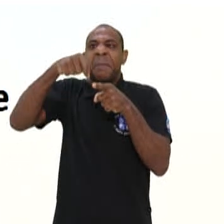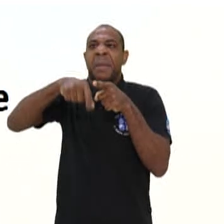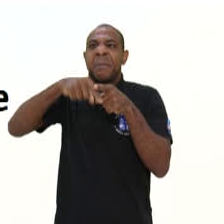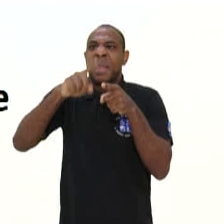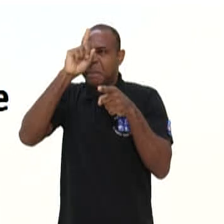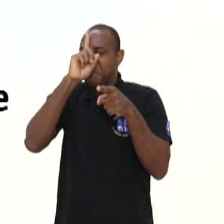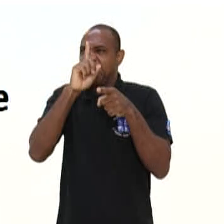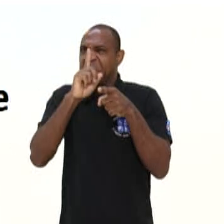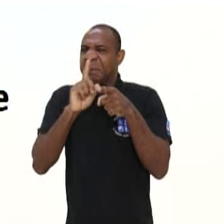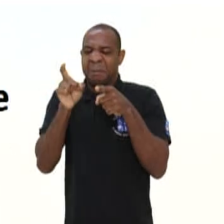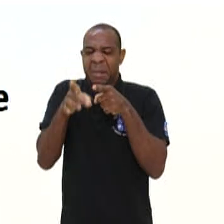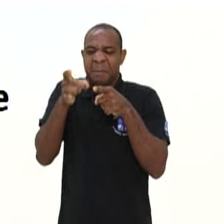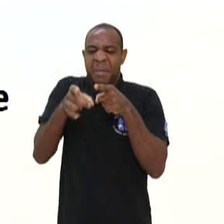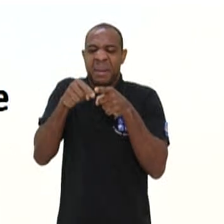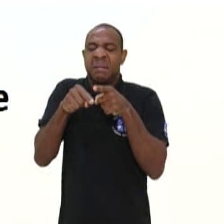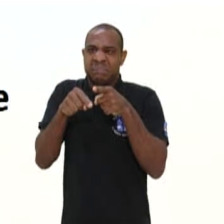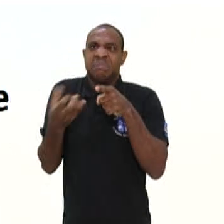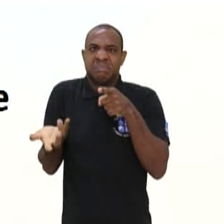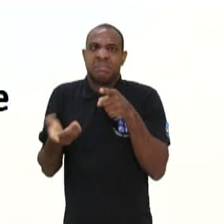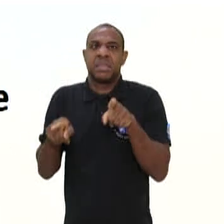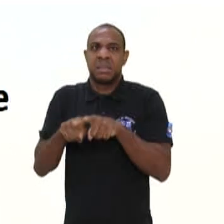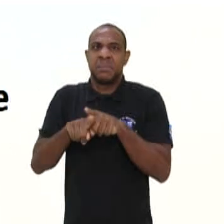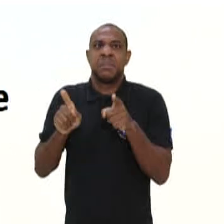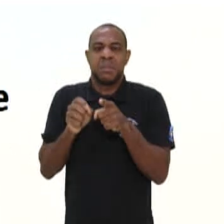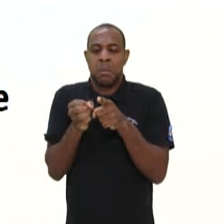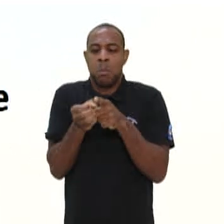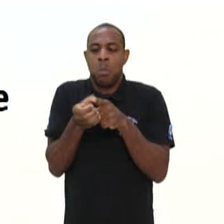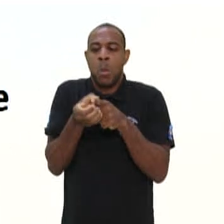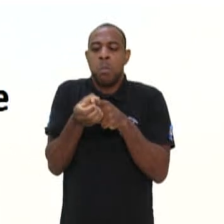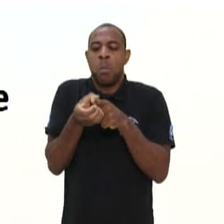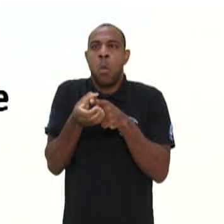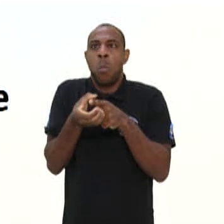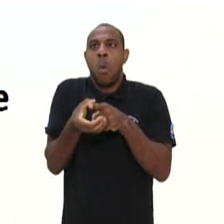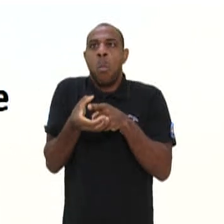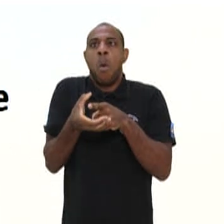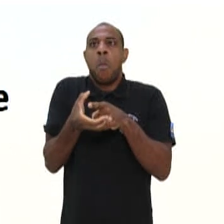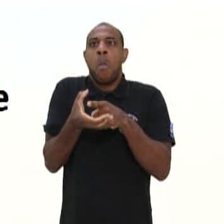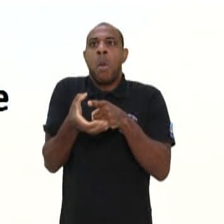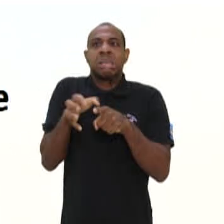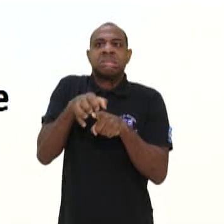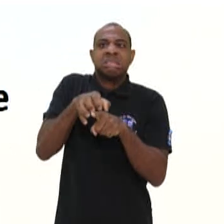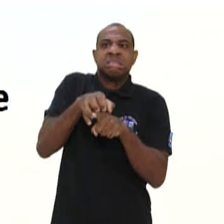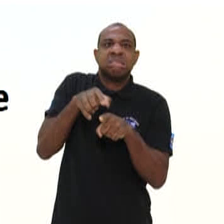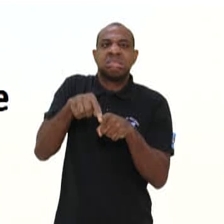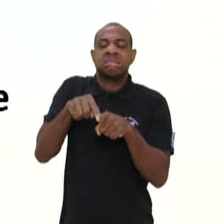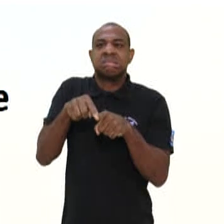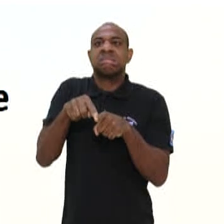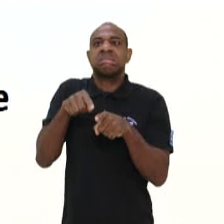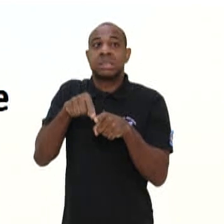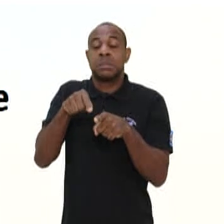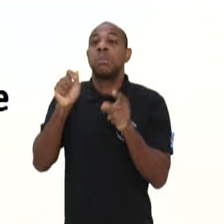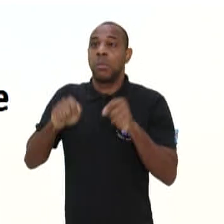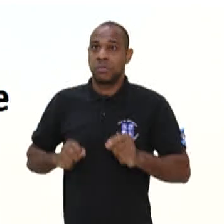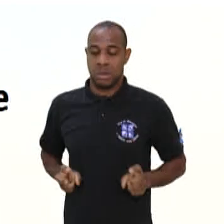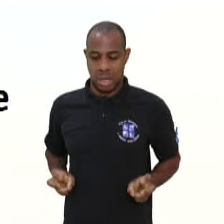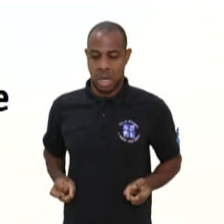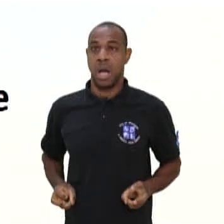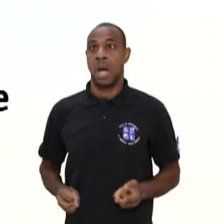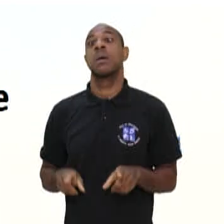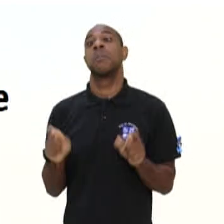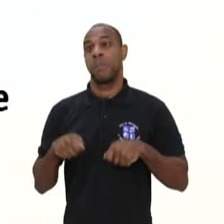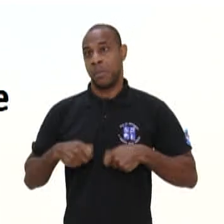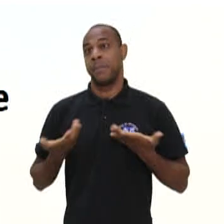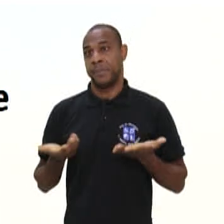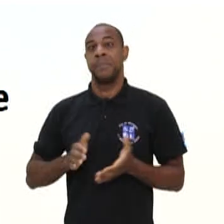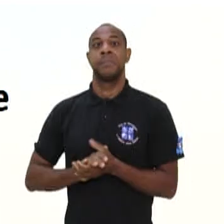urologista Aguinaldo Nardi. Ao se acumular, ela pode gerar um processo inflamatório local constante e levar ao câncer, a longo prazo